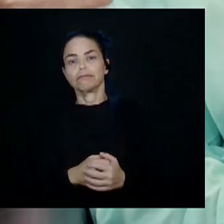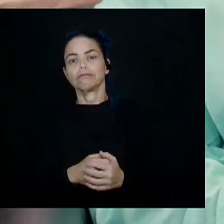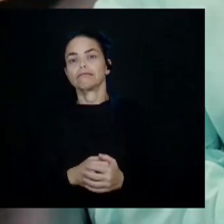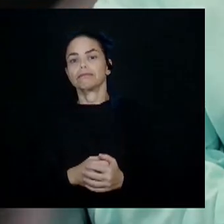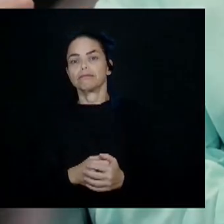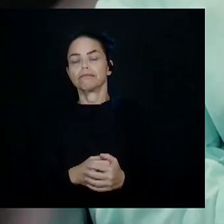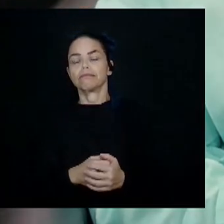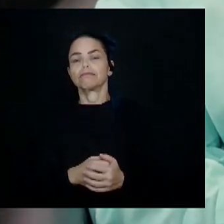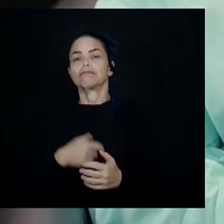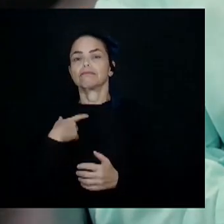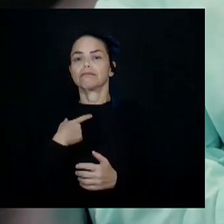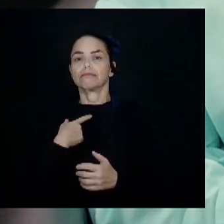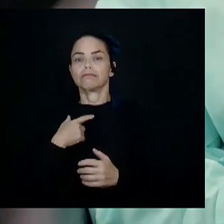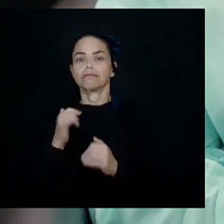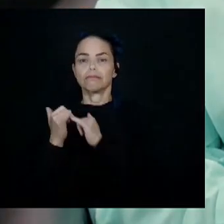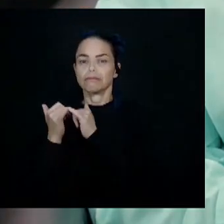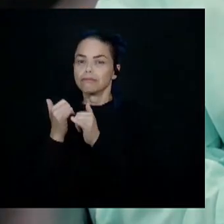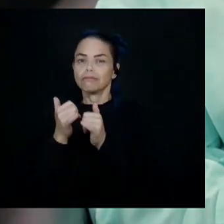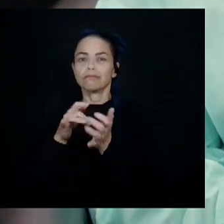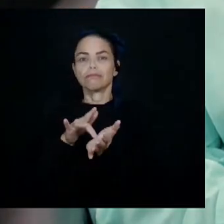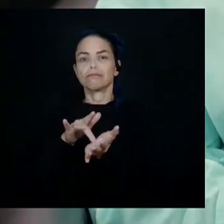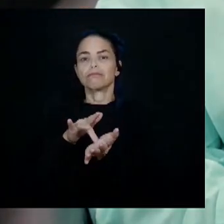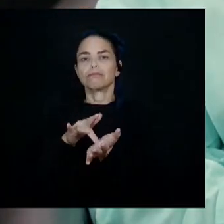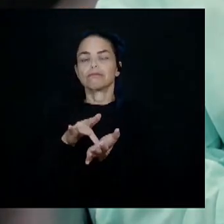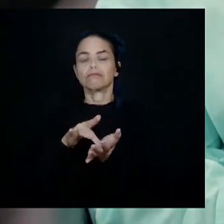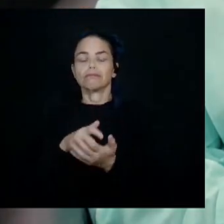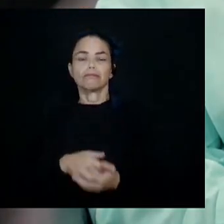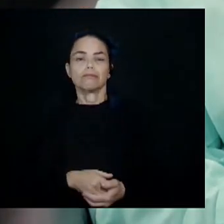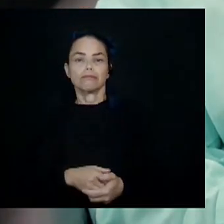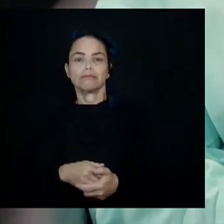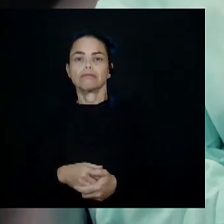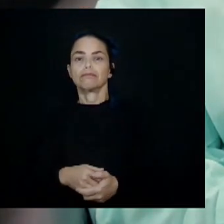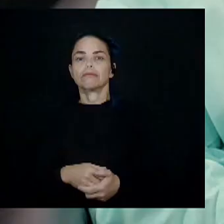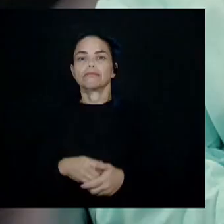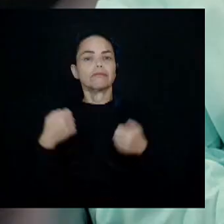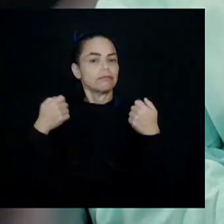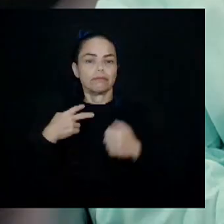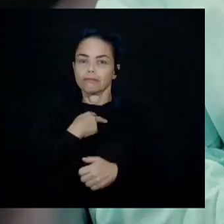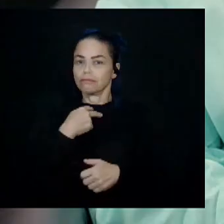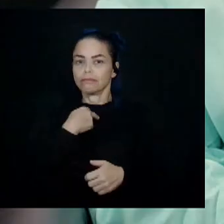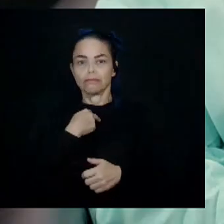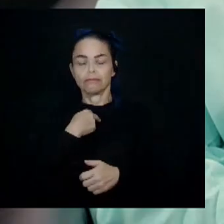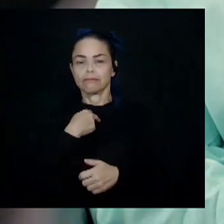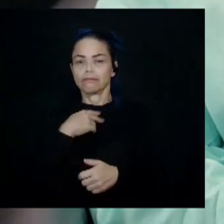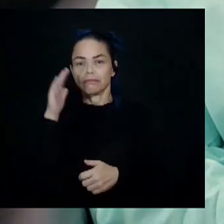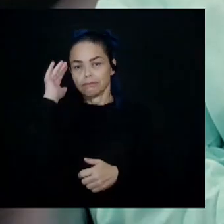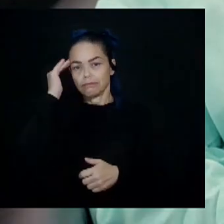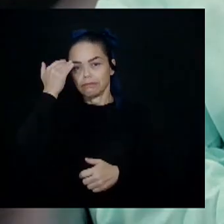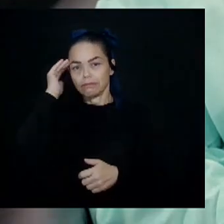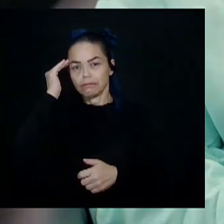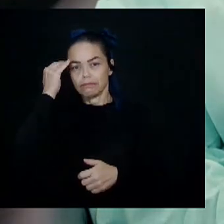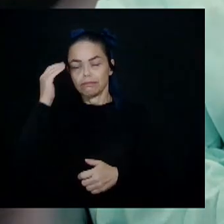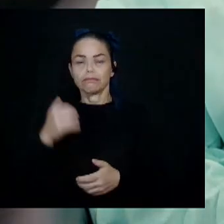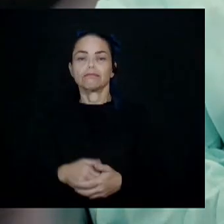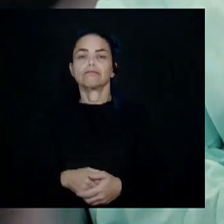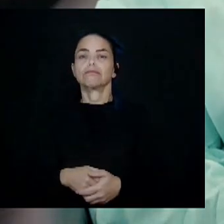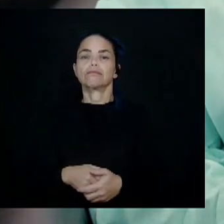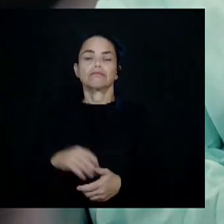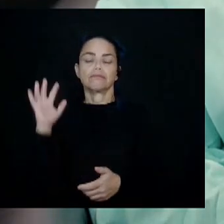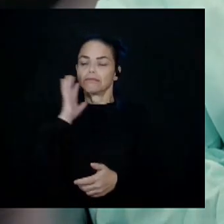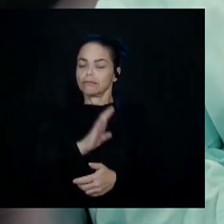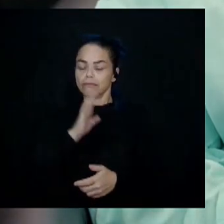lúdica em muito... Isso. Entendeu? Então, não vai compreender o que é aquilo. E depois, na